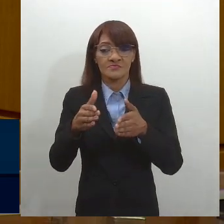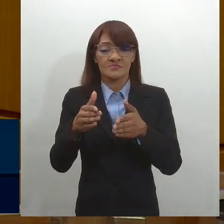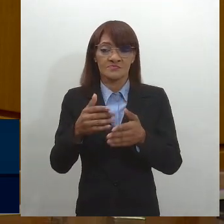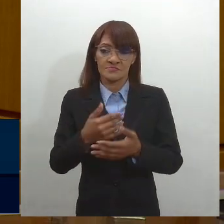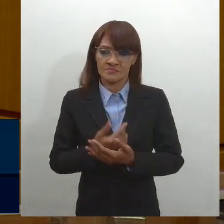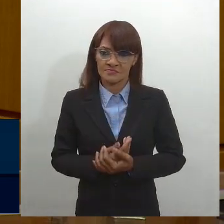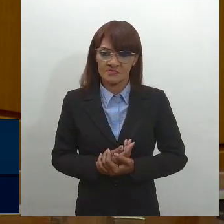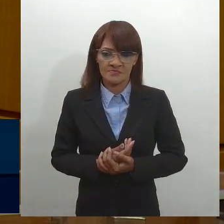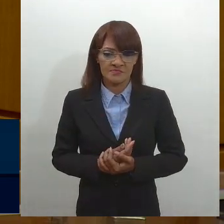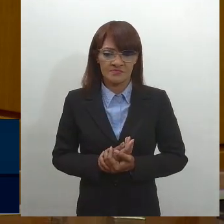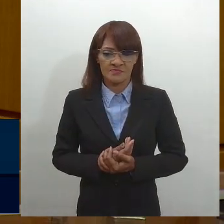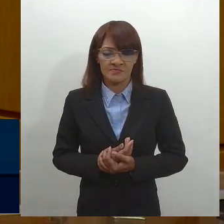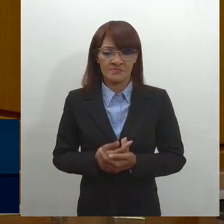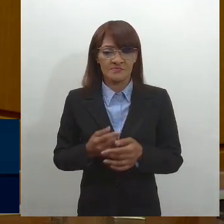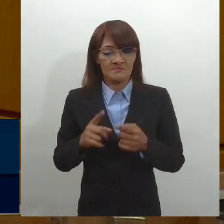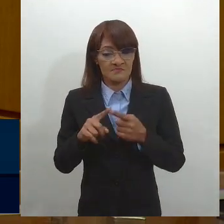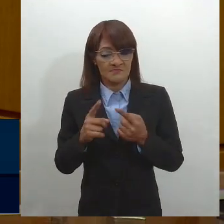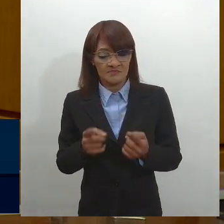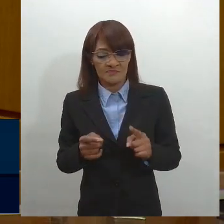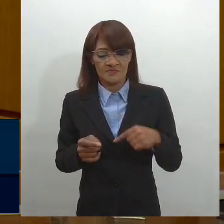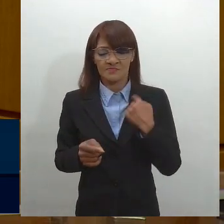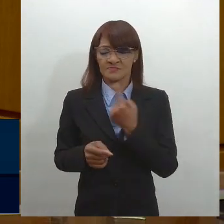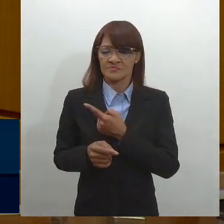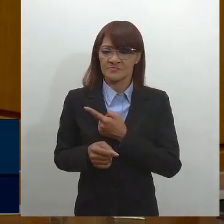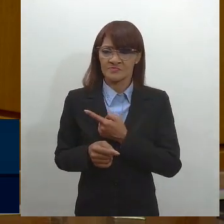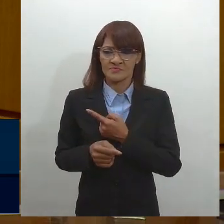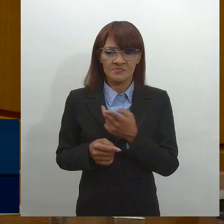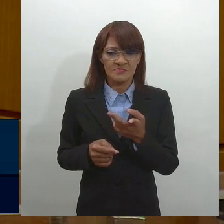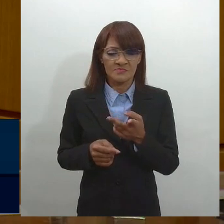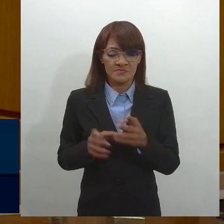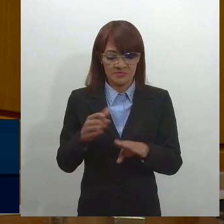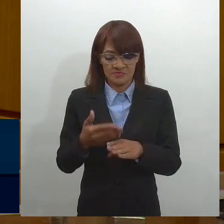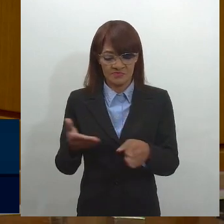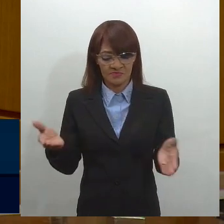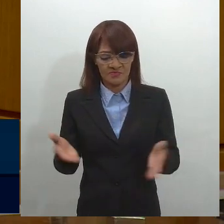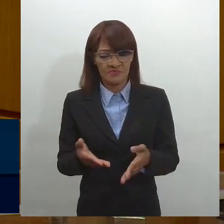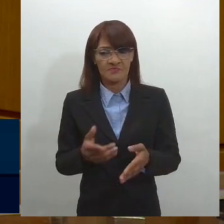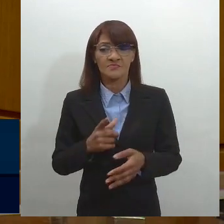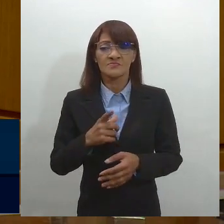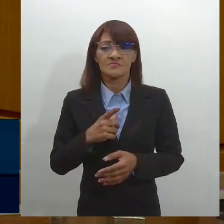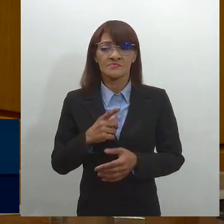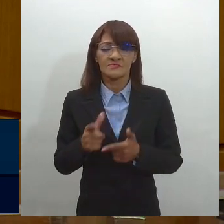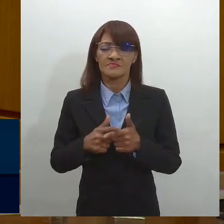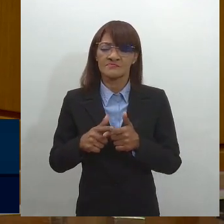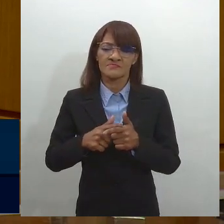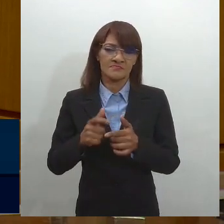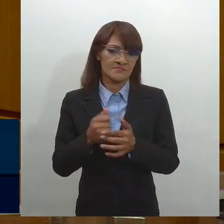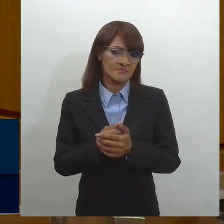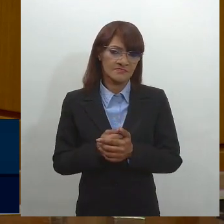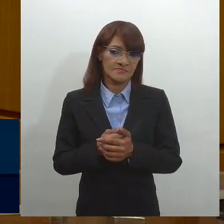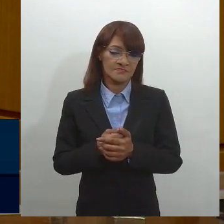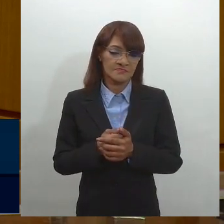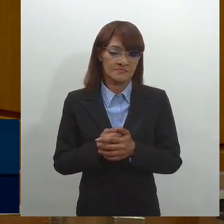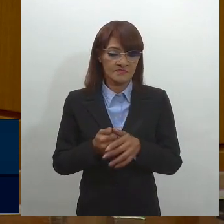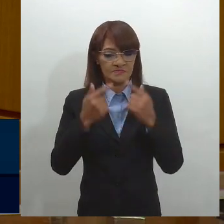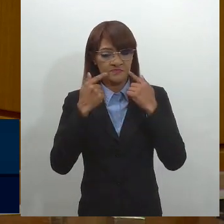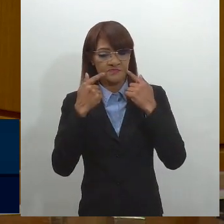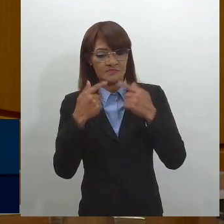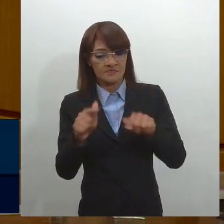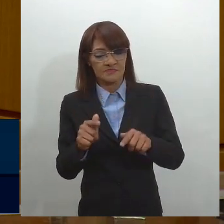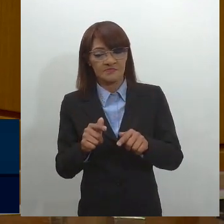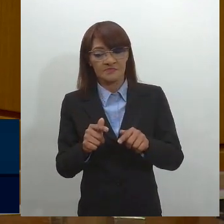ainda tenhamos situações críticas do ponto de vista de água tratada para a população.